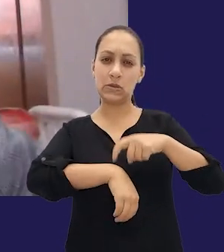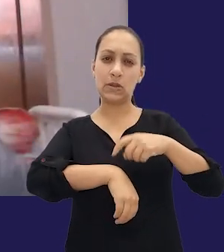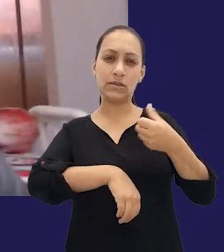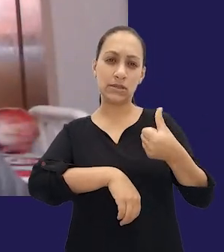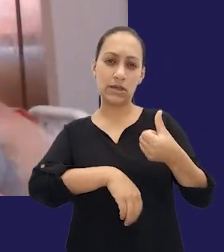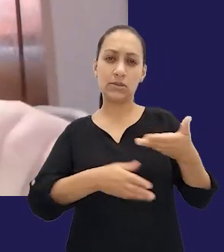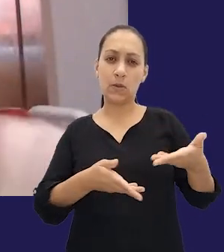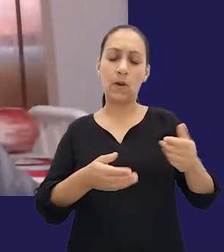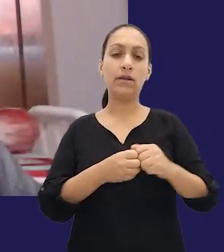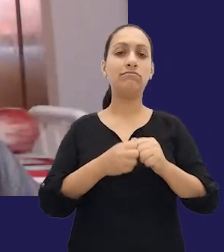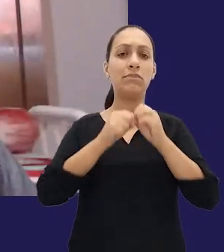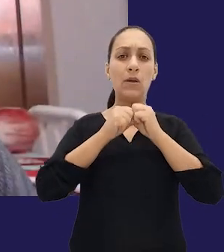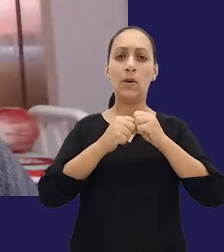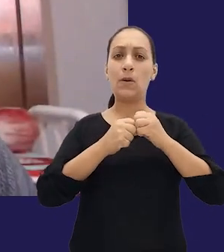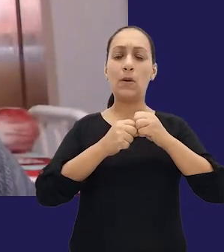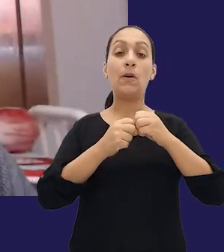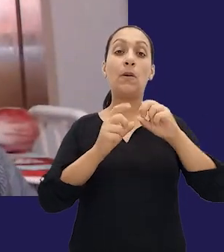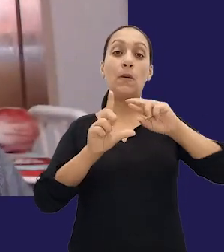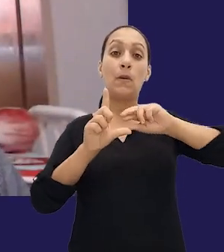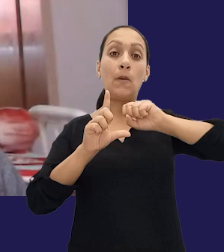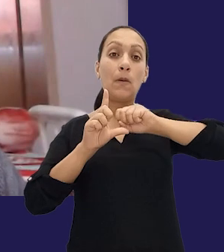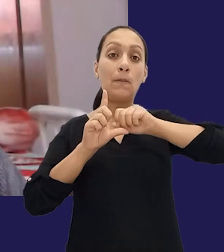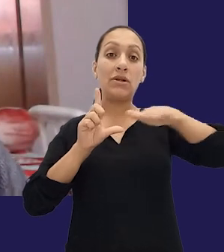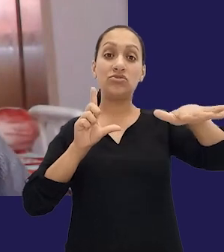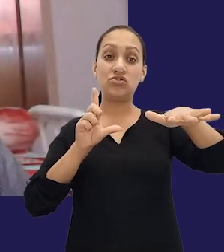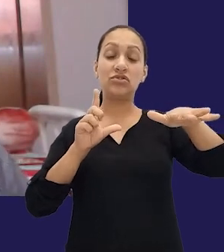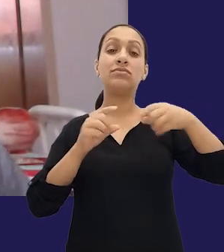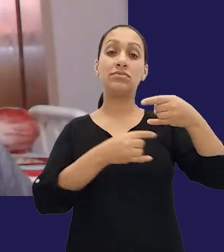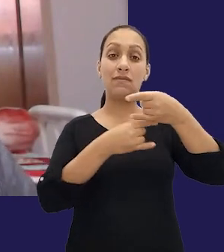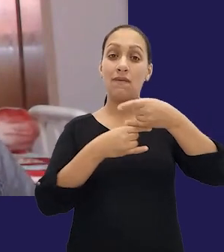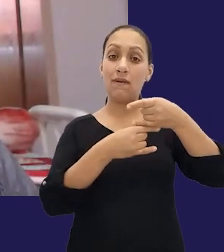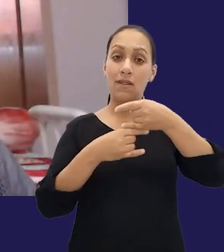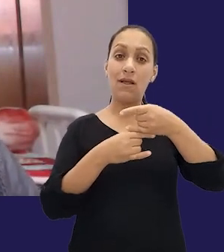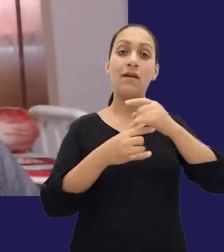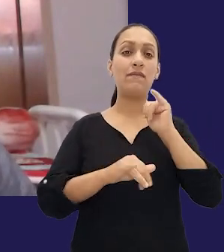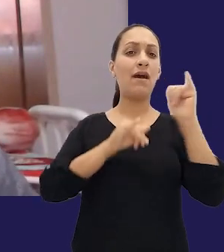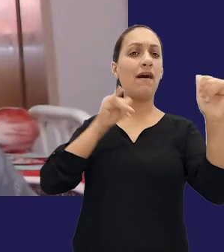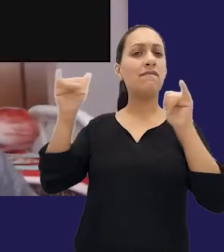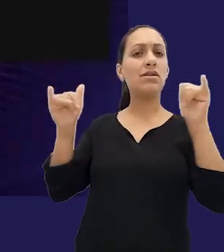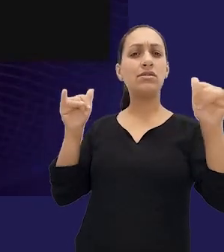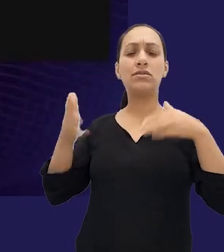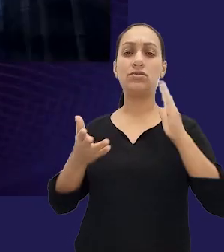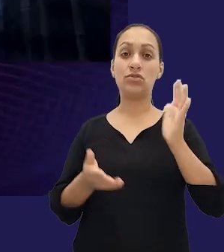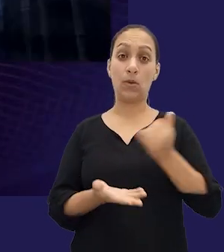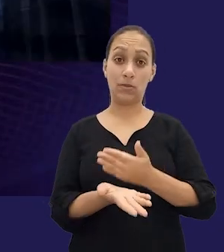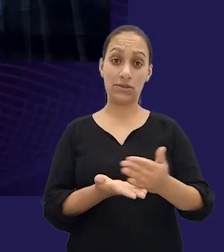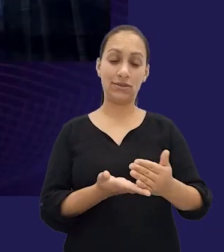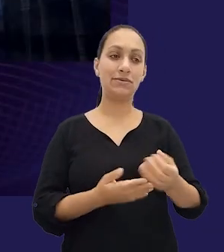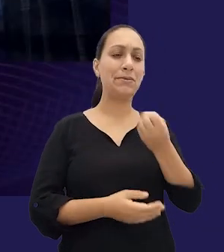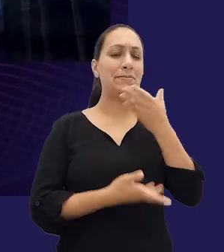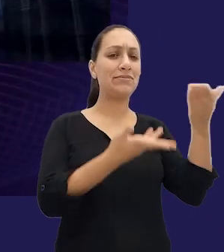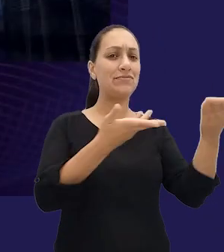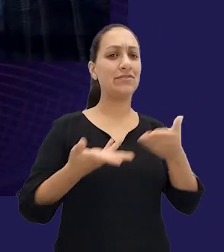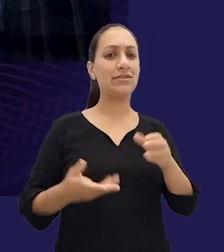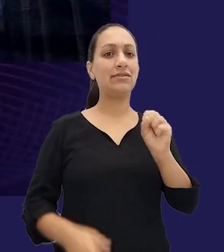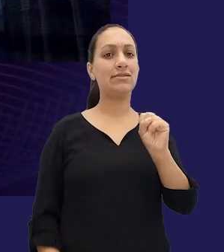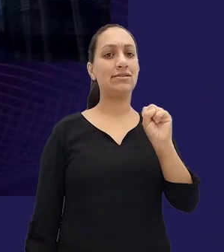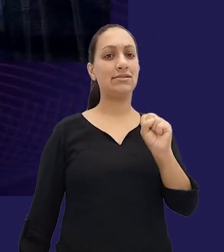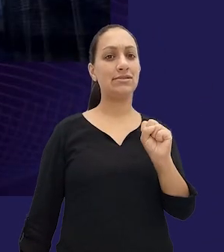aí com os amigos a live, avisa com o pessoal aí que nós estamos começando. E, Simone, seja bem-vinda.